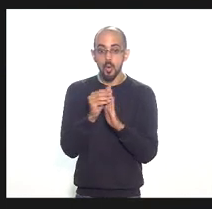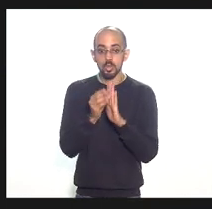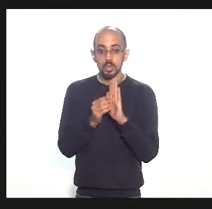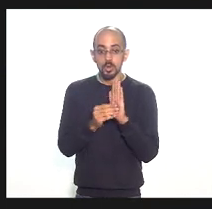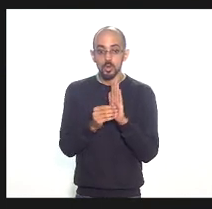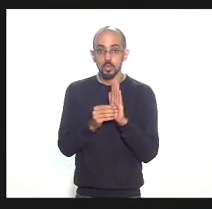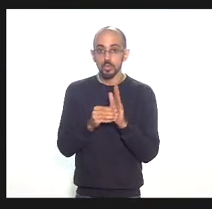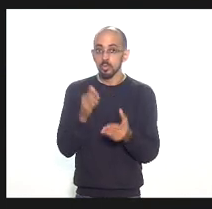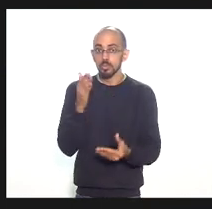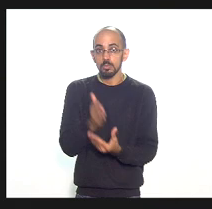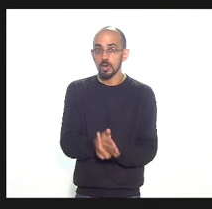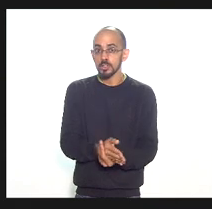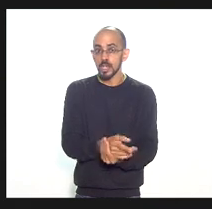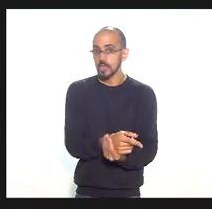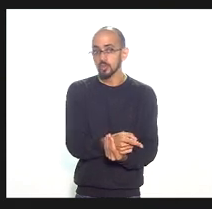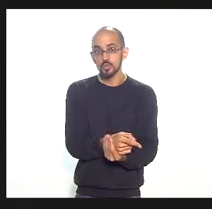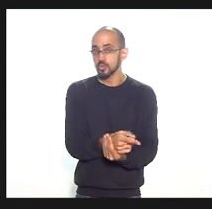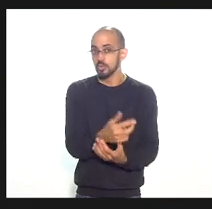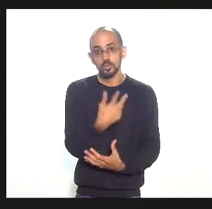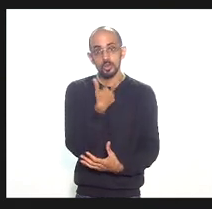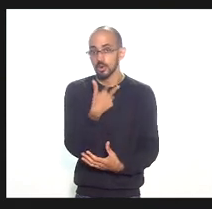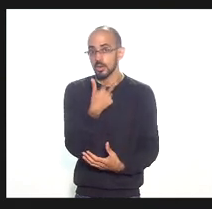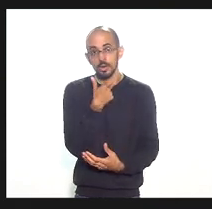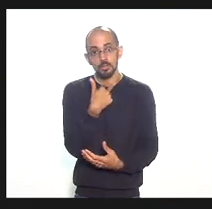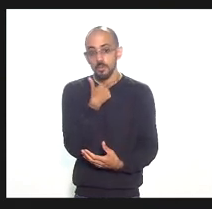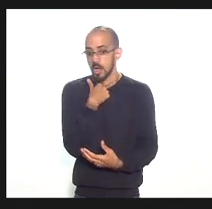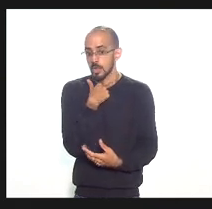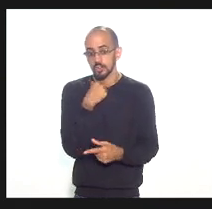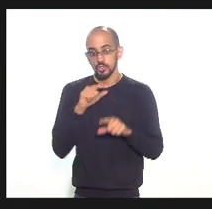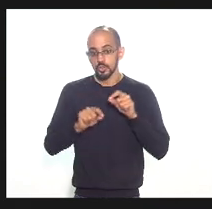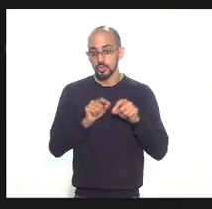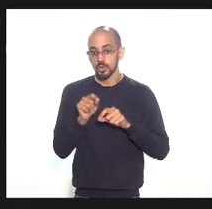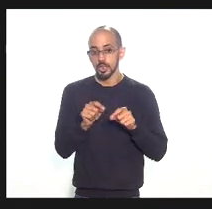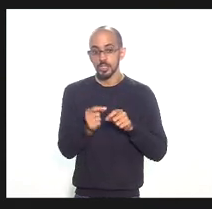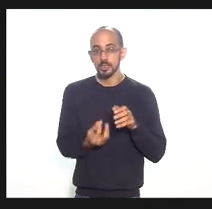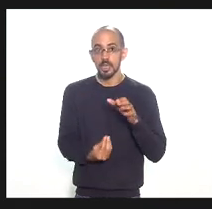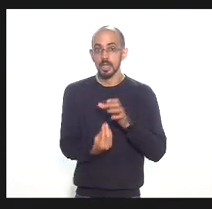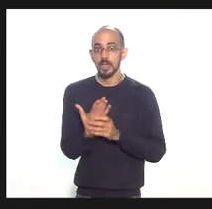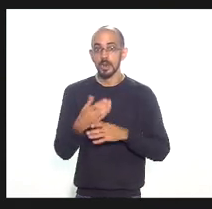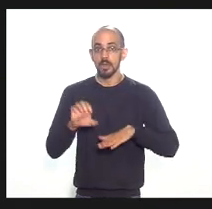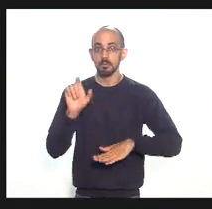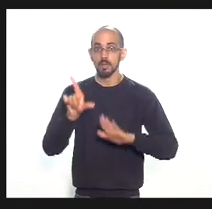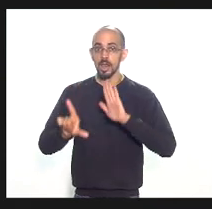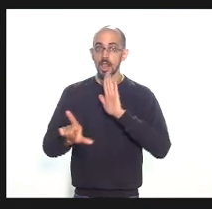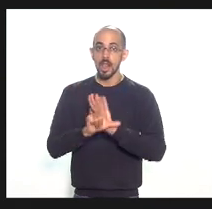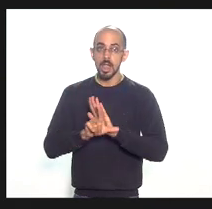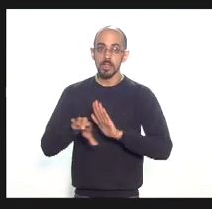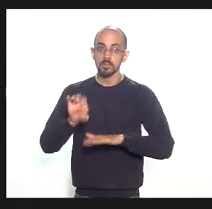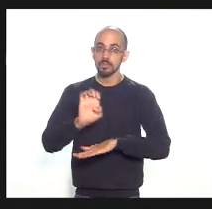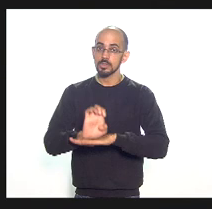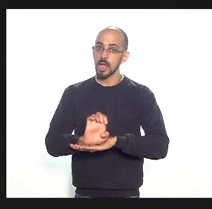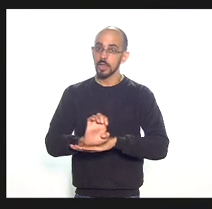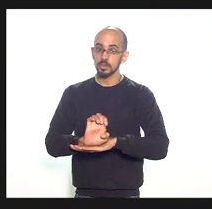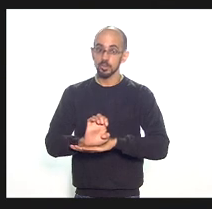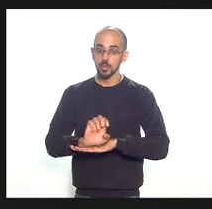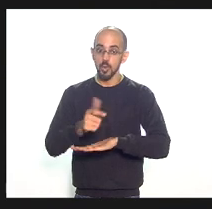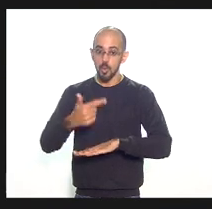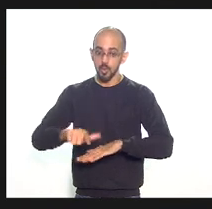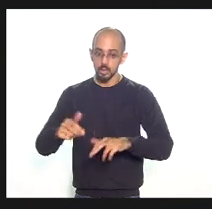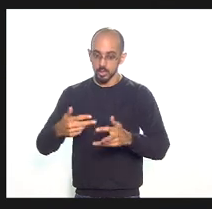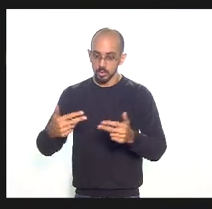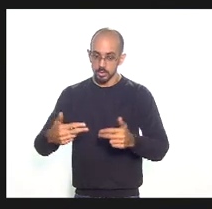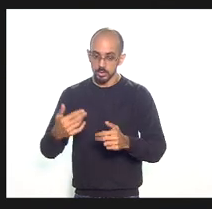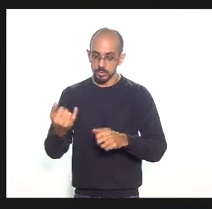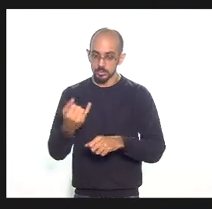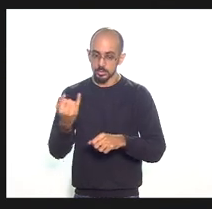explanação, não pode ser tratada em lei estadual. Um ponto que chama a atenção é que quando eu